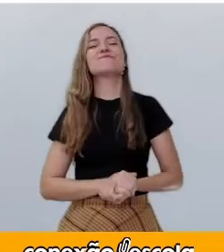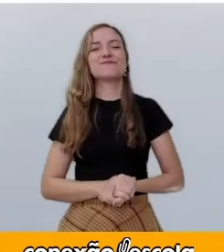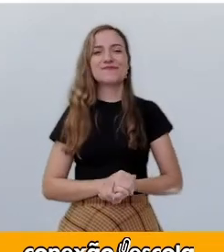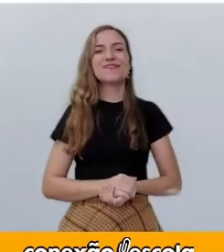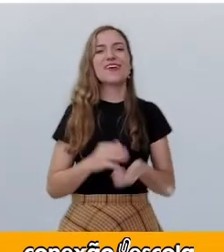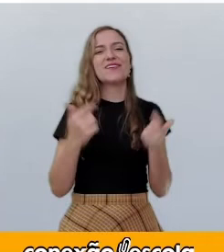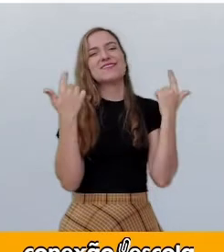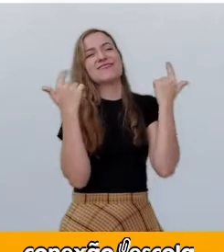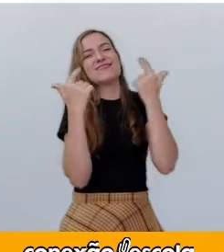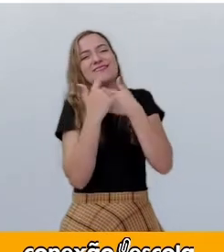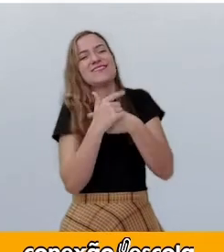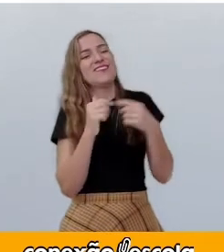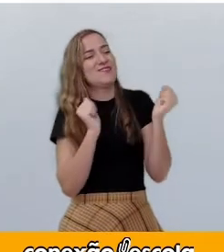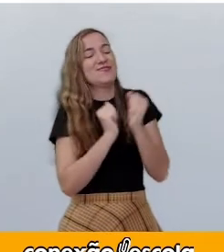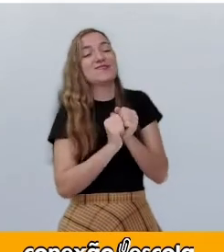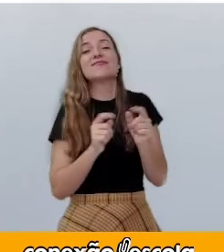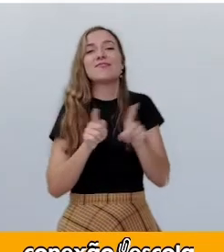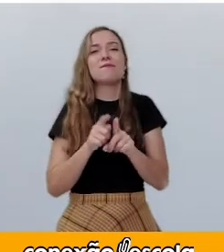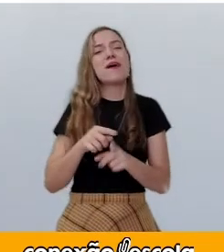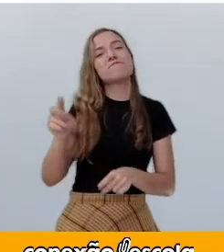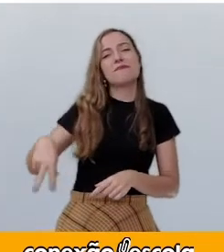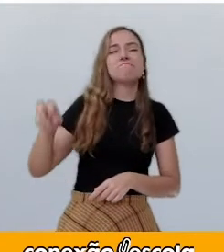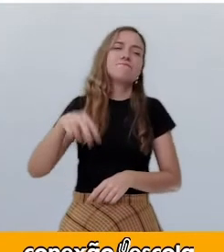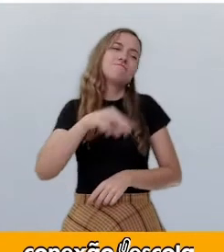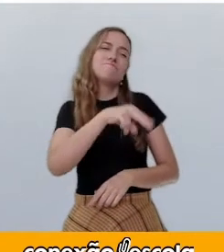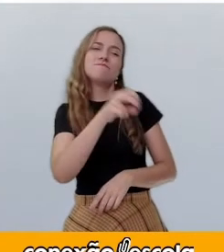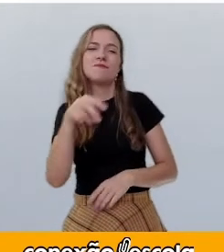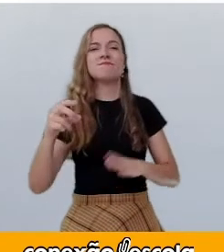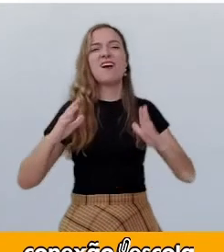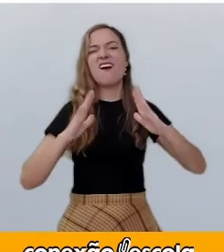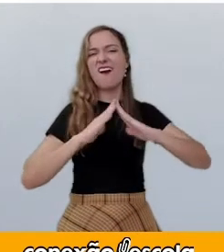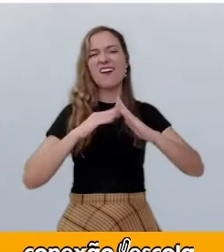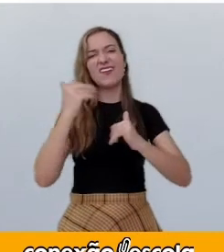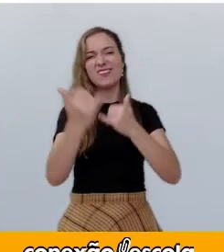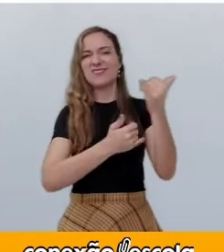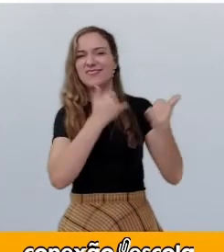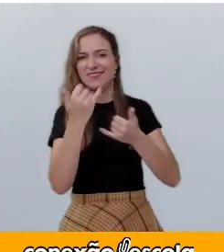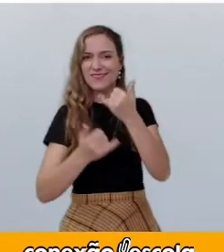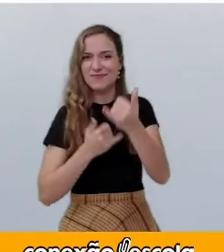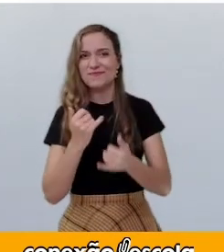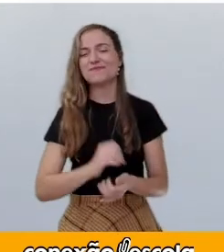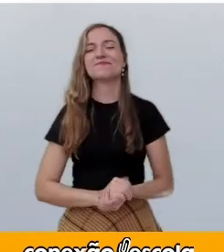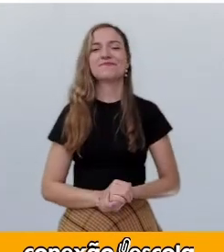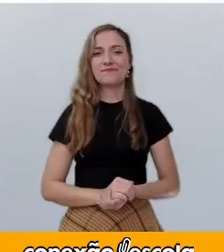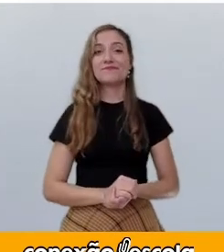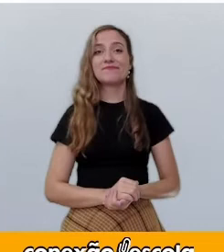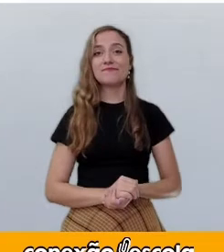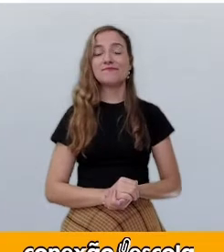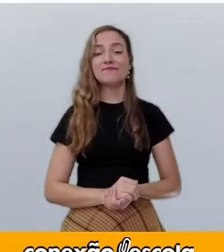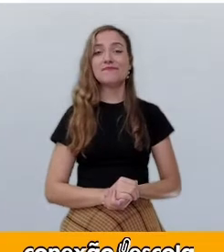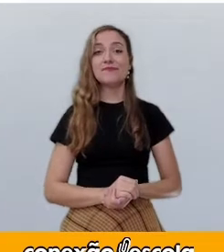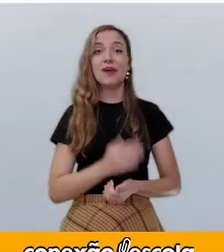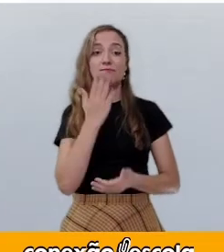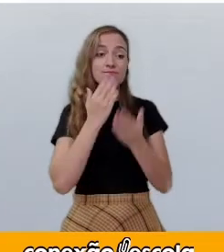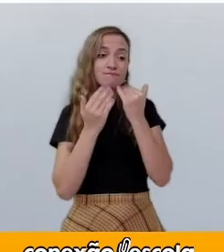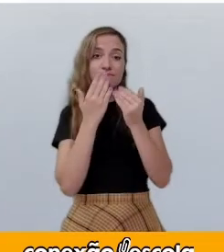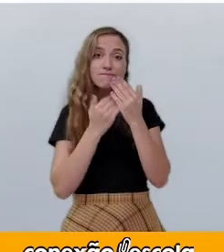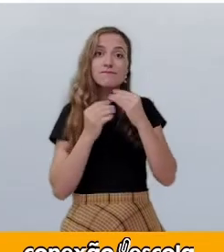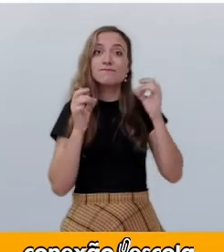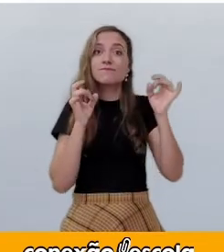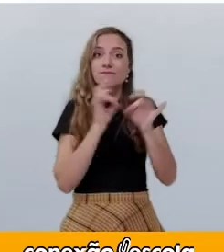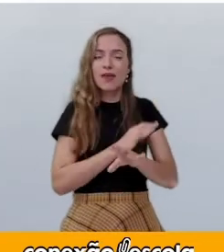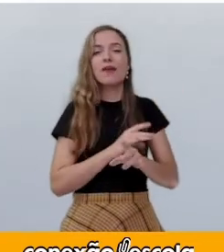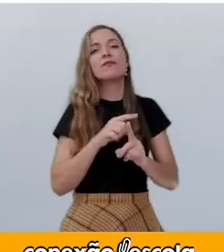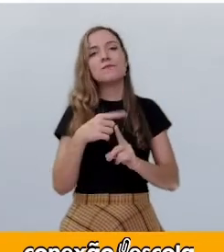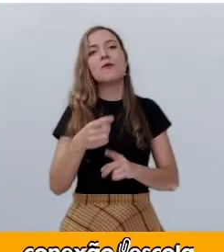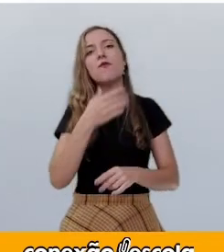rindo e correndo pela casa Depois dessa brincadeira era a